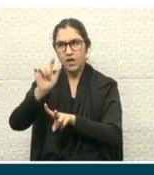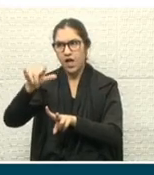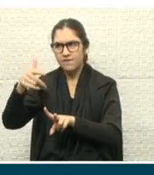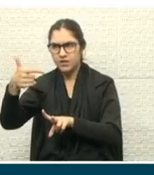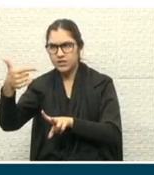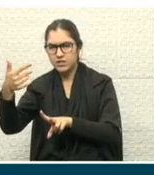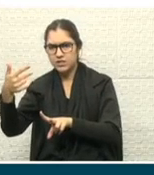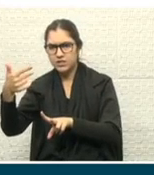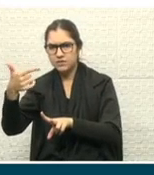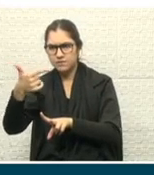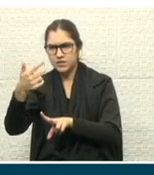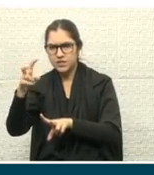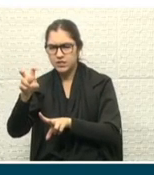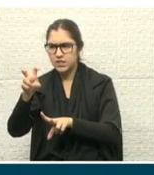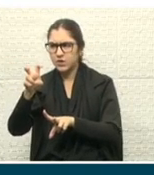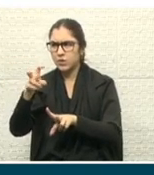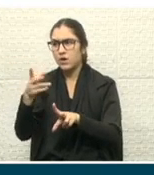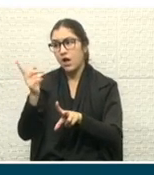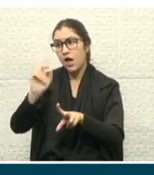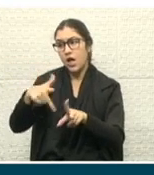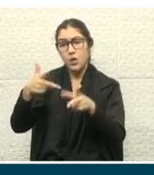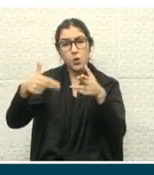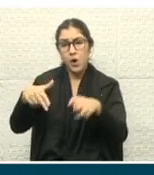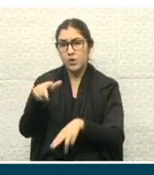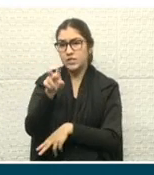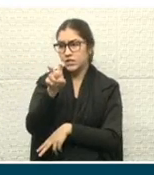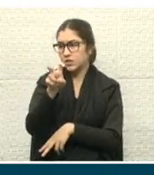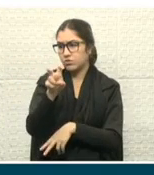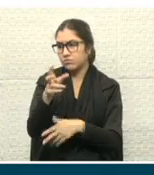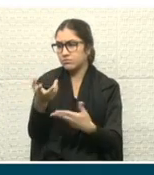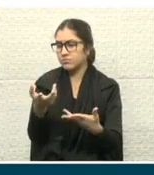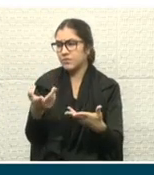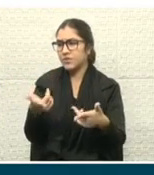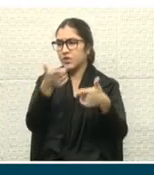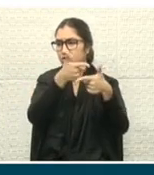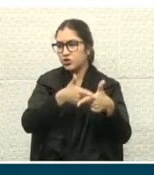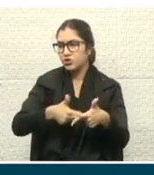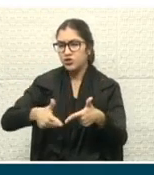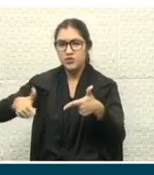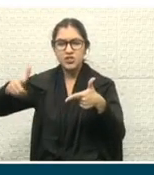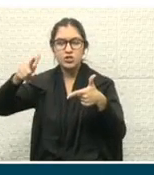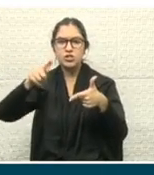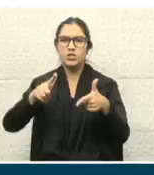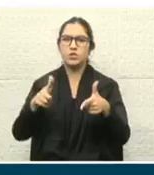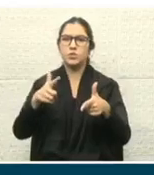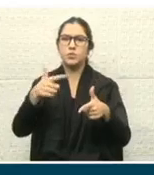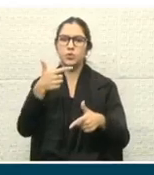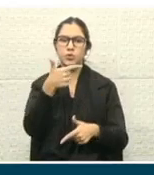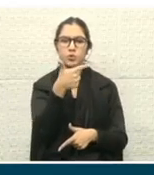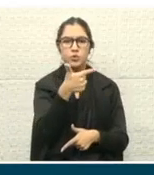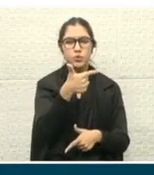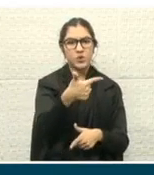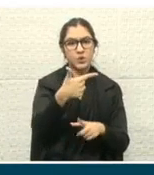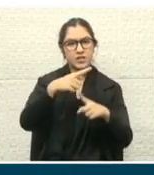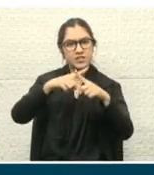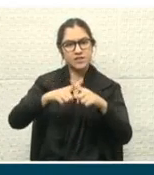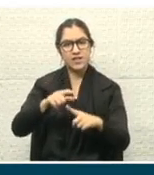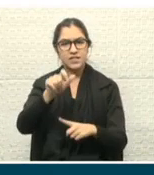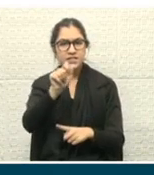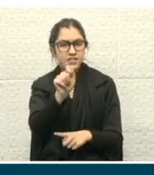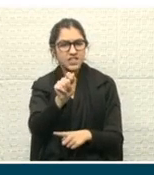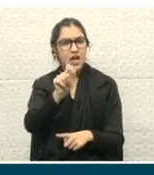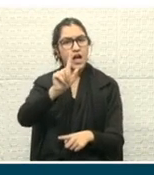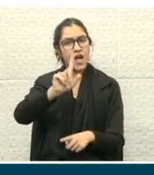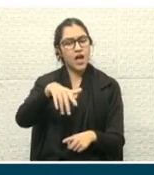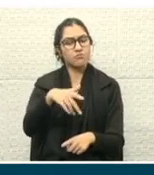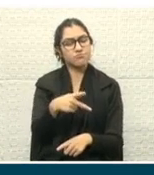quadrada de 25 é igual a 5, dividido por 2 vezes a, que é o coeficiente de